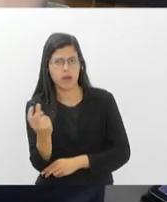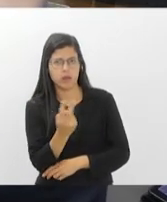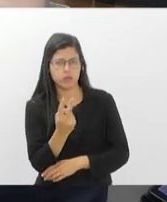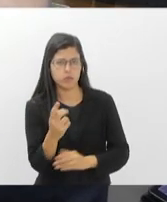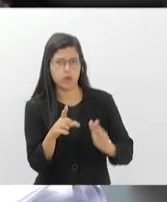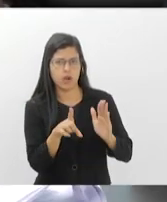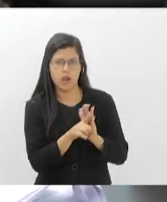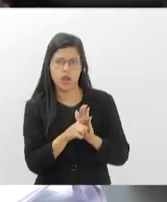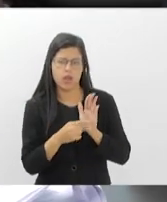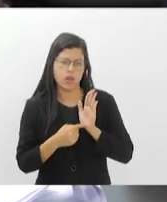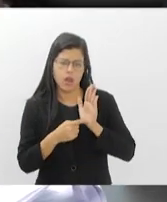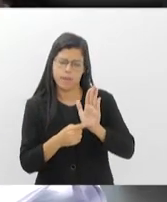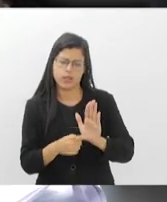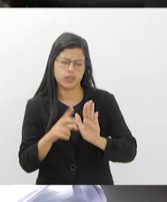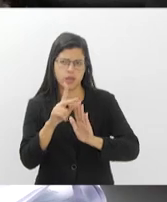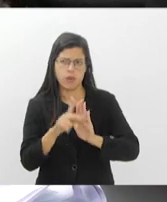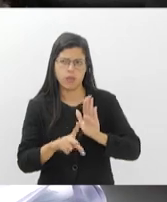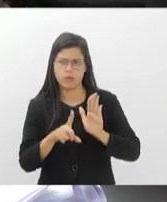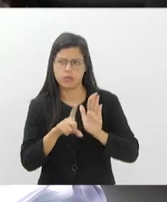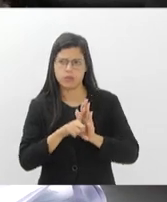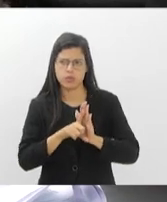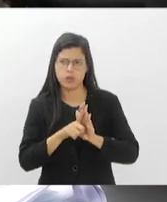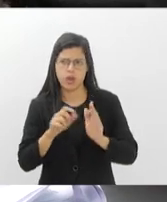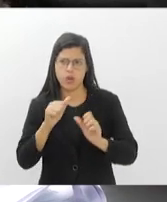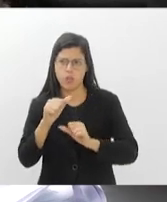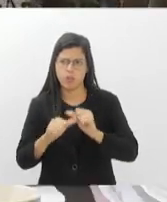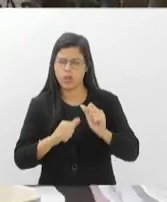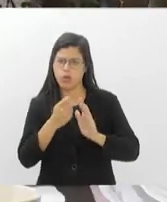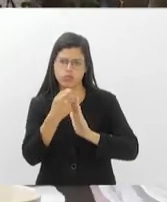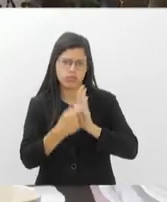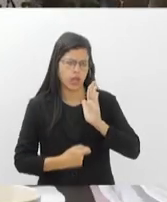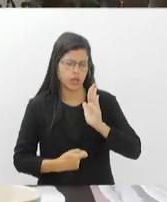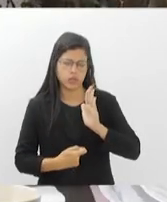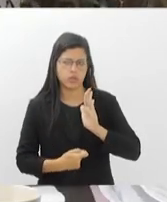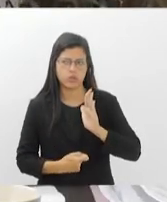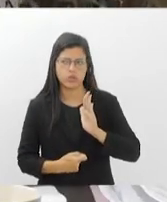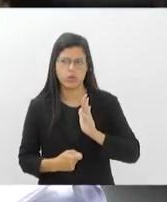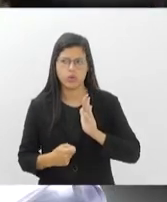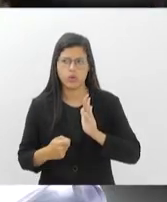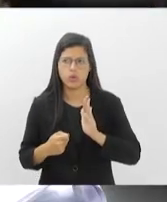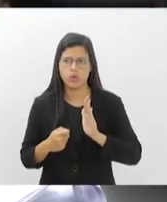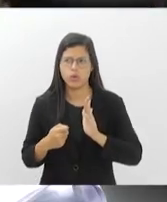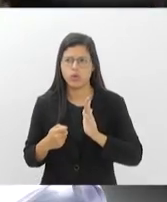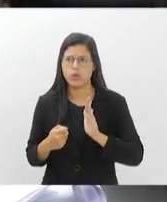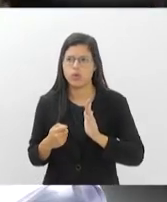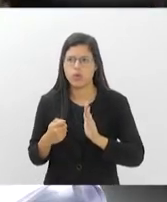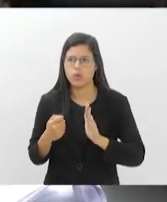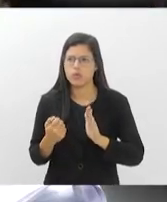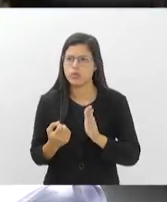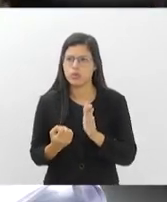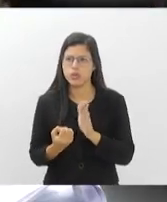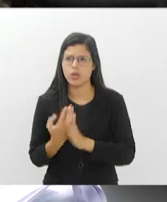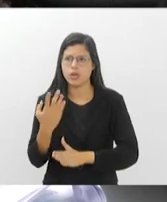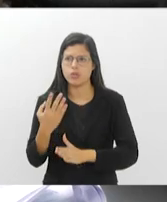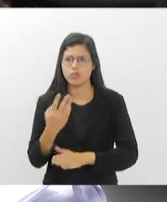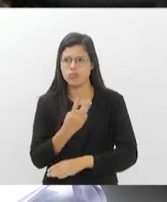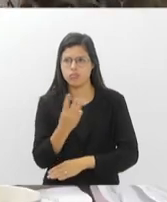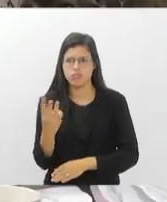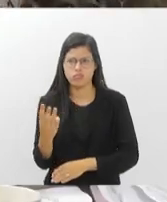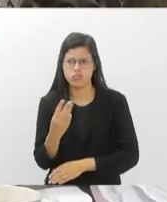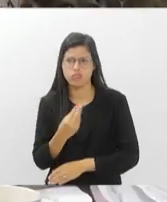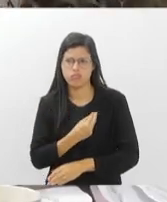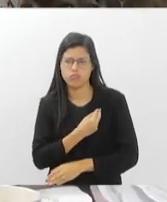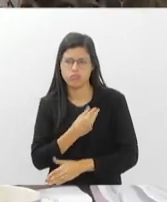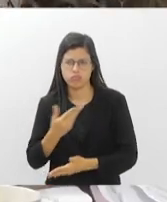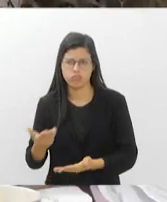reapresentarem o projeto. Que também seria redação, ideal. Senão, os autores estão todos aí, o Serafine, a Marina e o Yuri. E me perdoe, eu vou